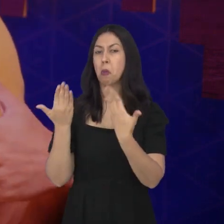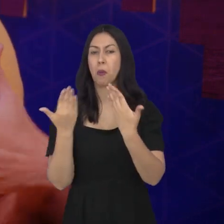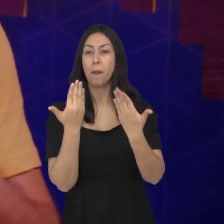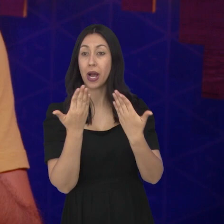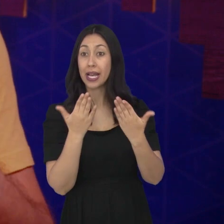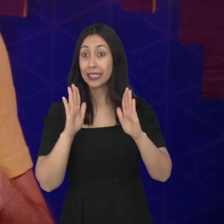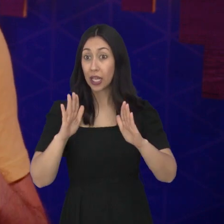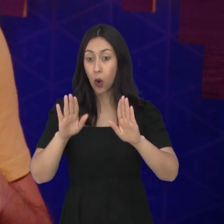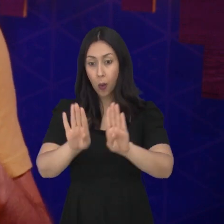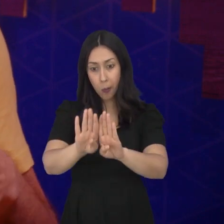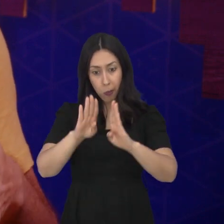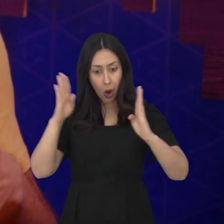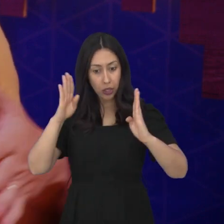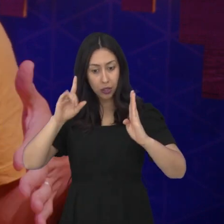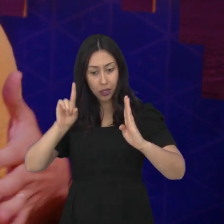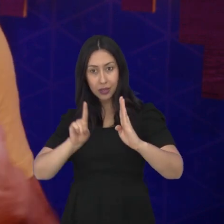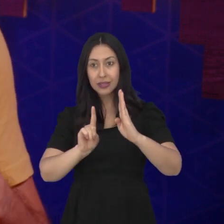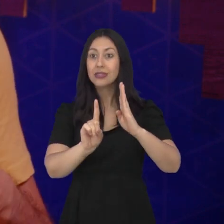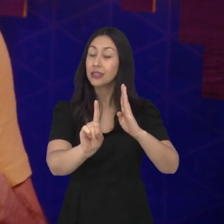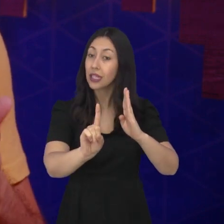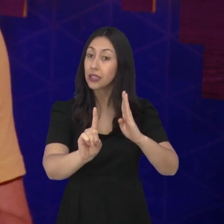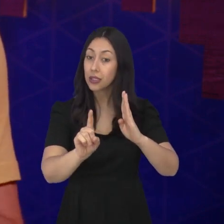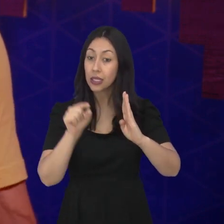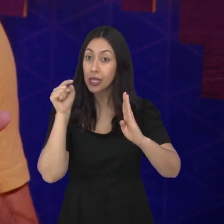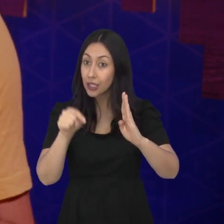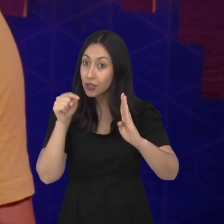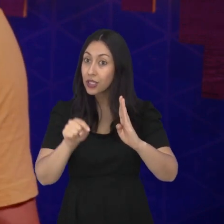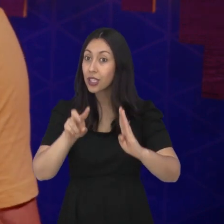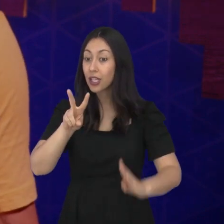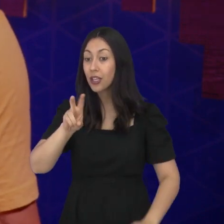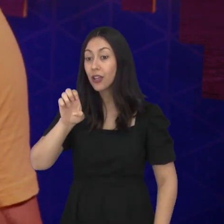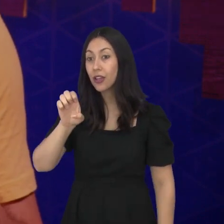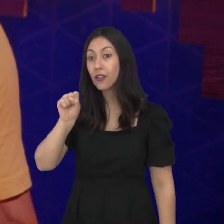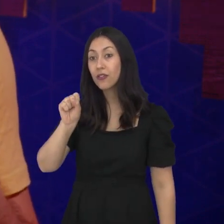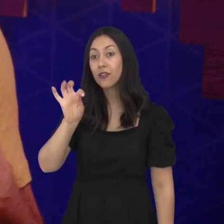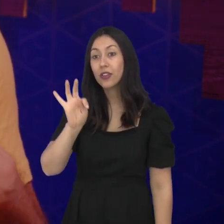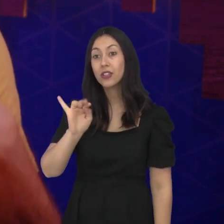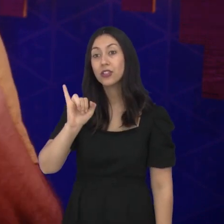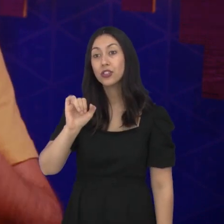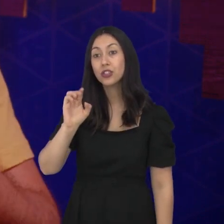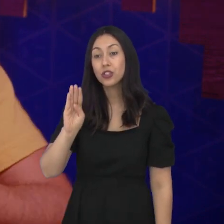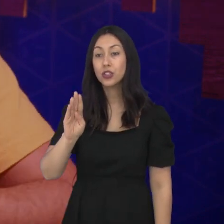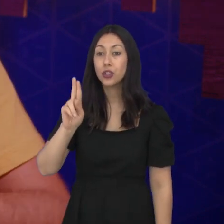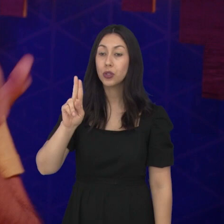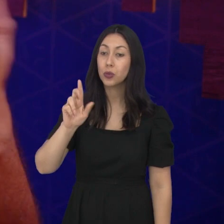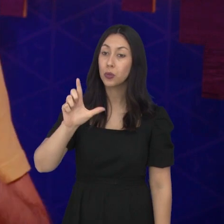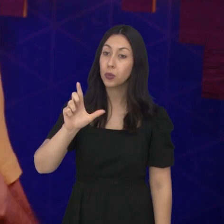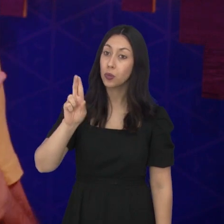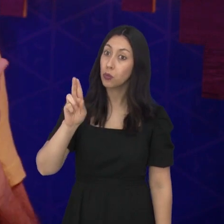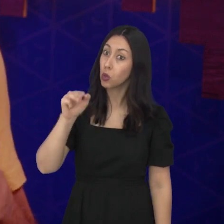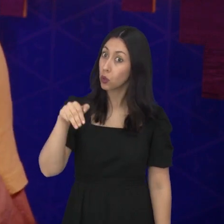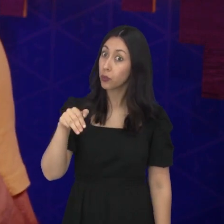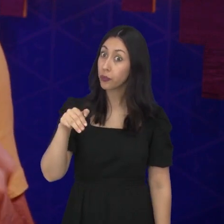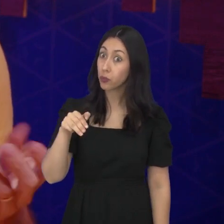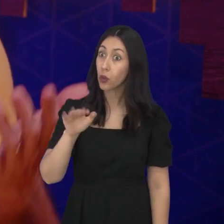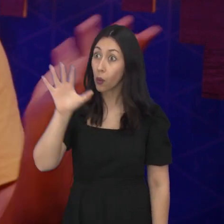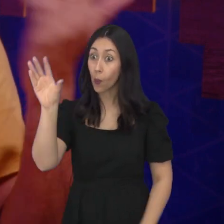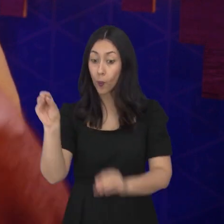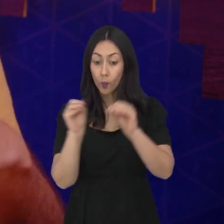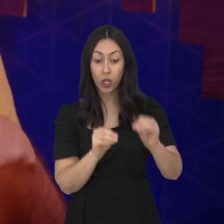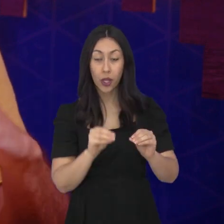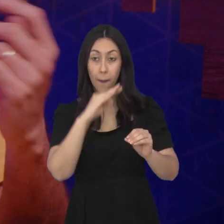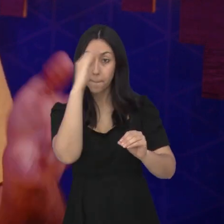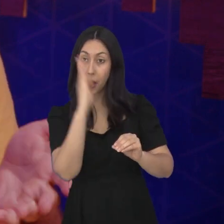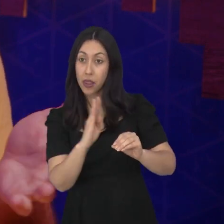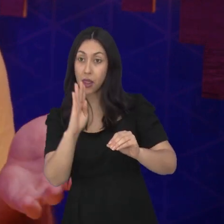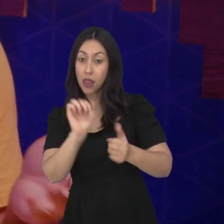A entrada daquele negócio era o vestibulum, né? Então, assim, usaram essa palavra aqui no Brasil, né, do